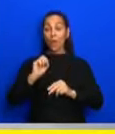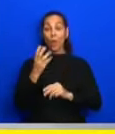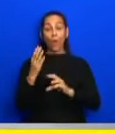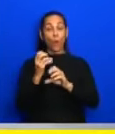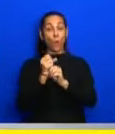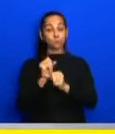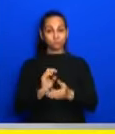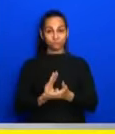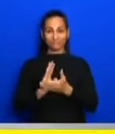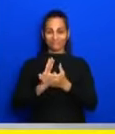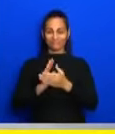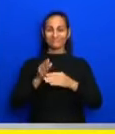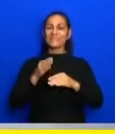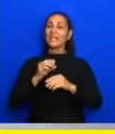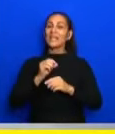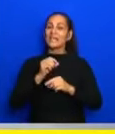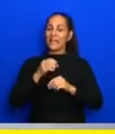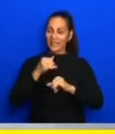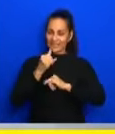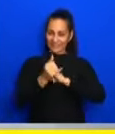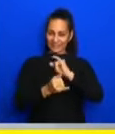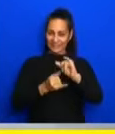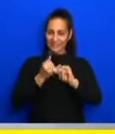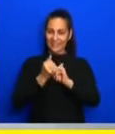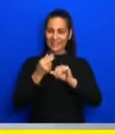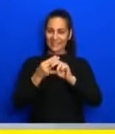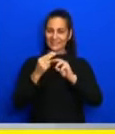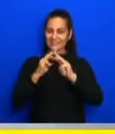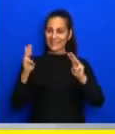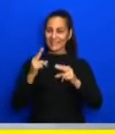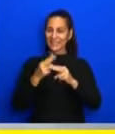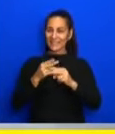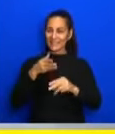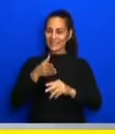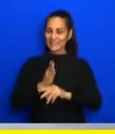prêmio está acumulado. loterias.caixa.gov.br